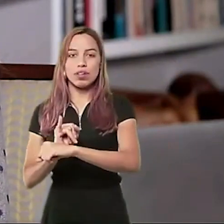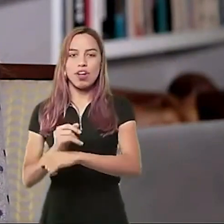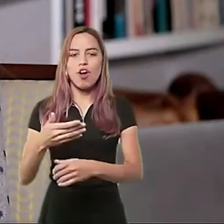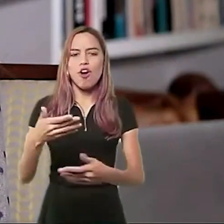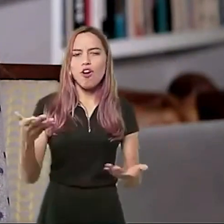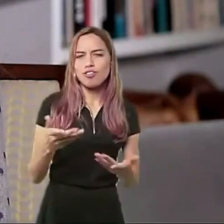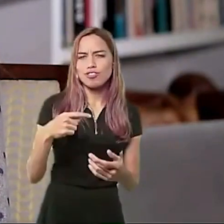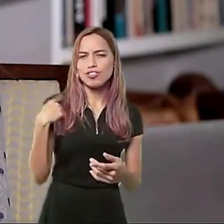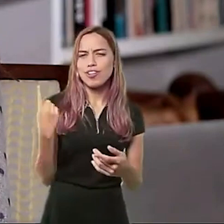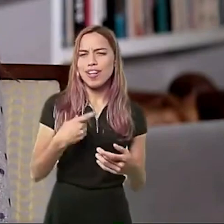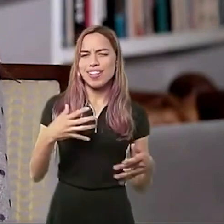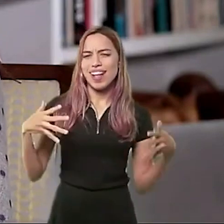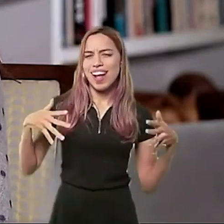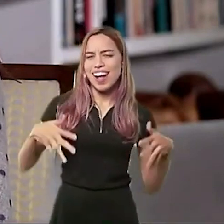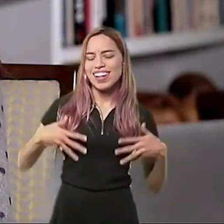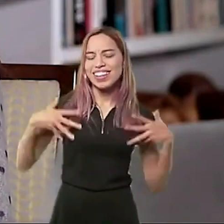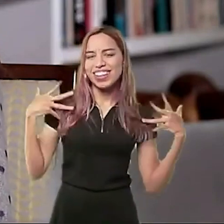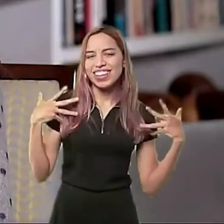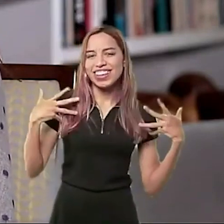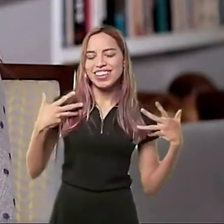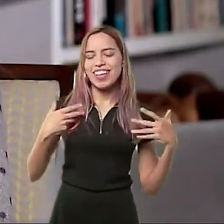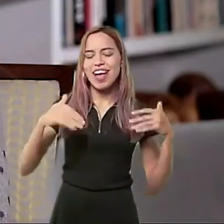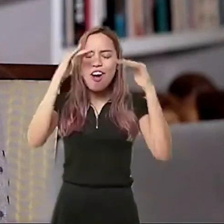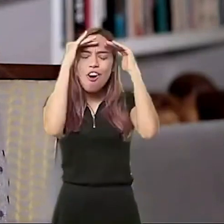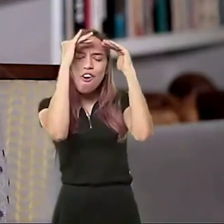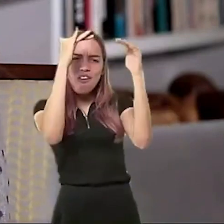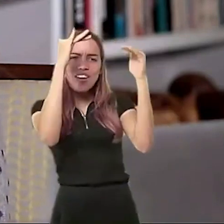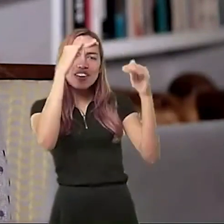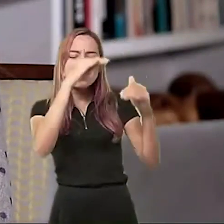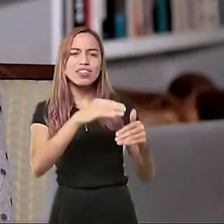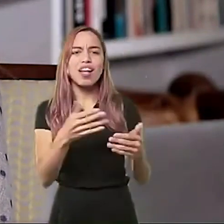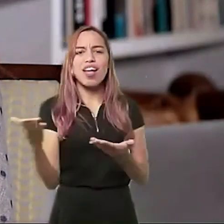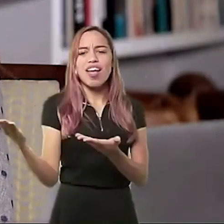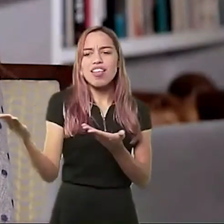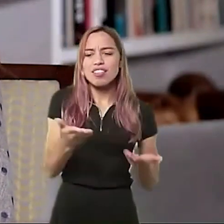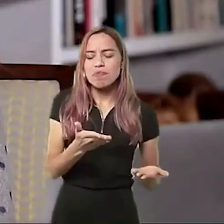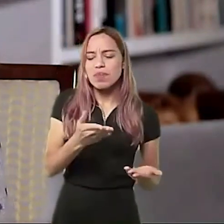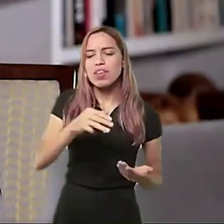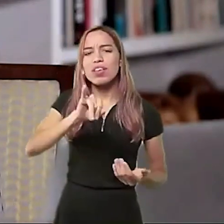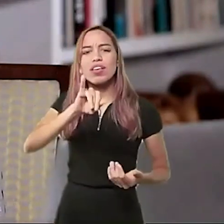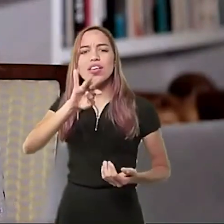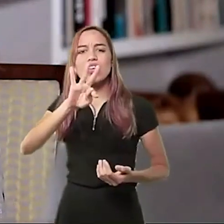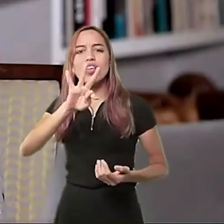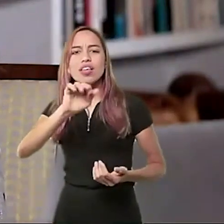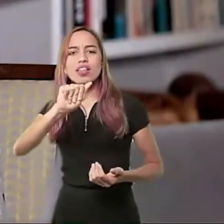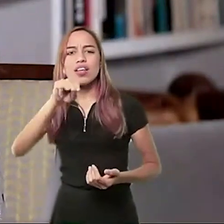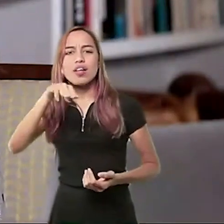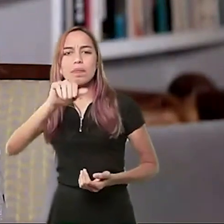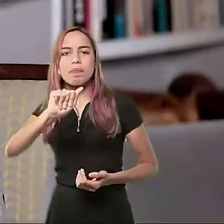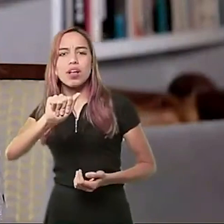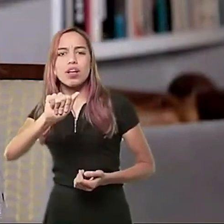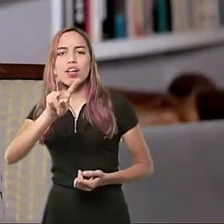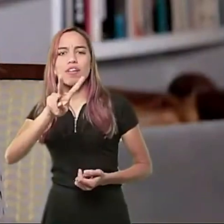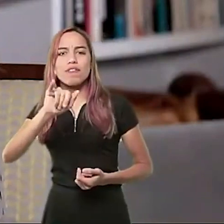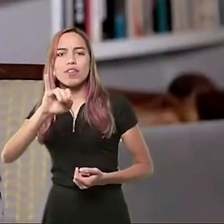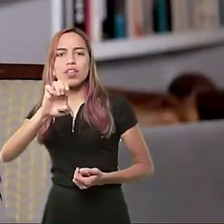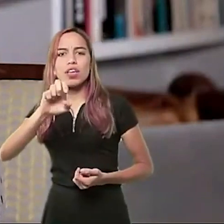alegria e a honra de receber Itamar Vieira Júnior, que nasceu em Salvador